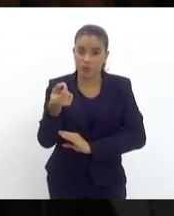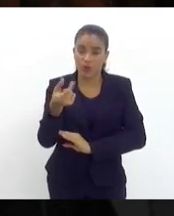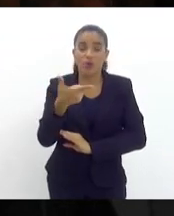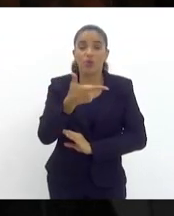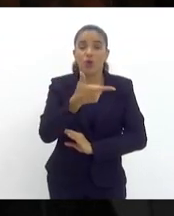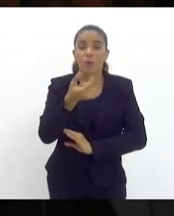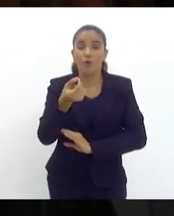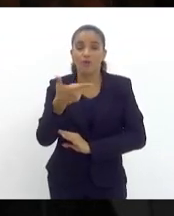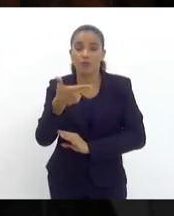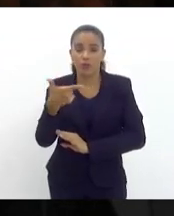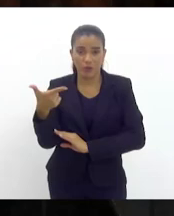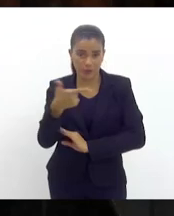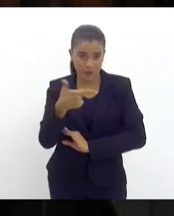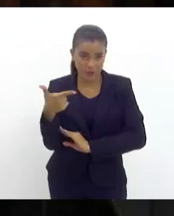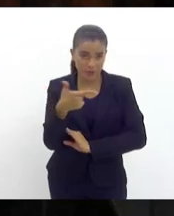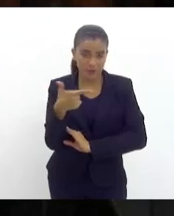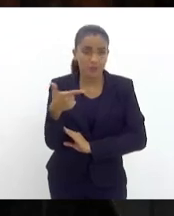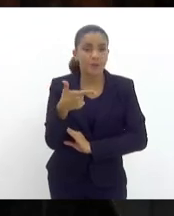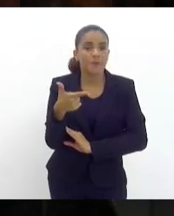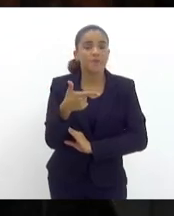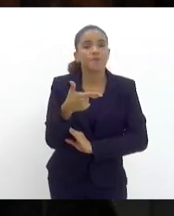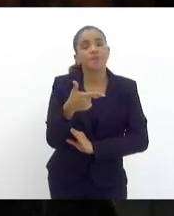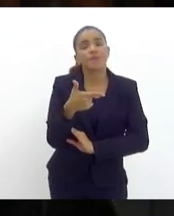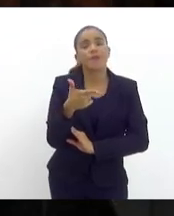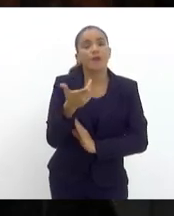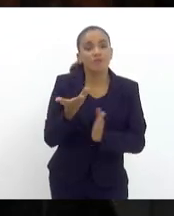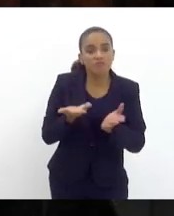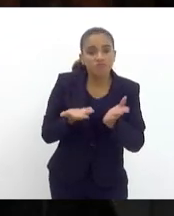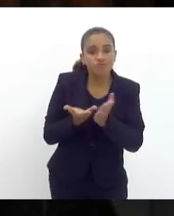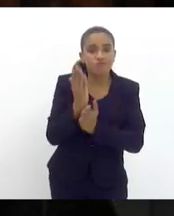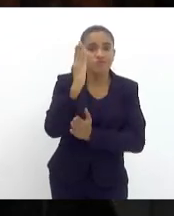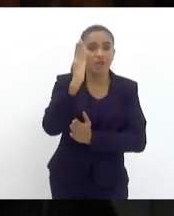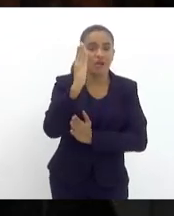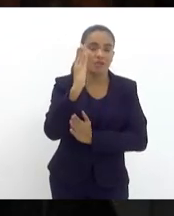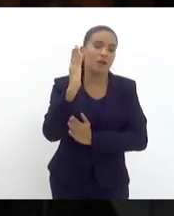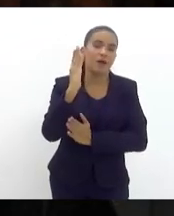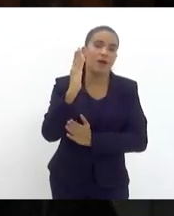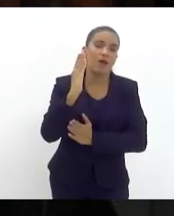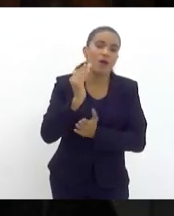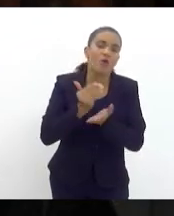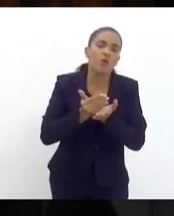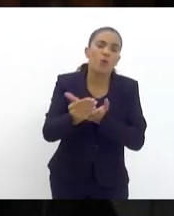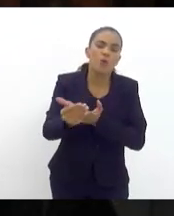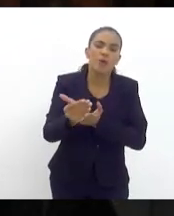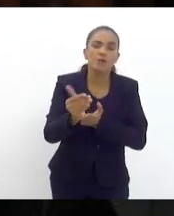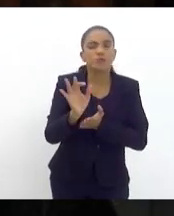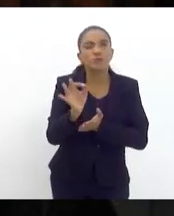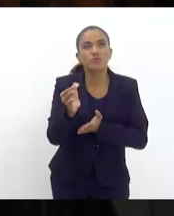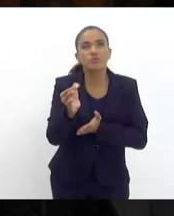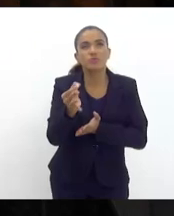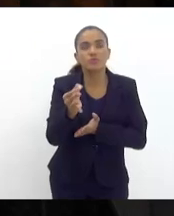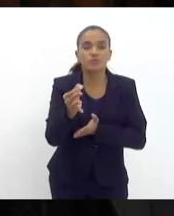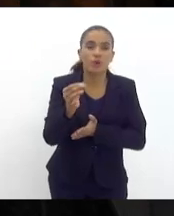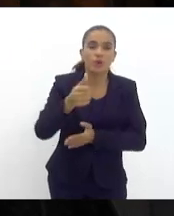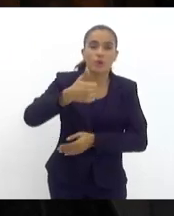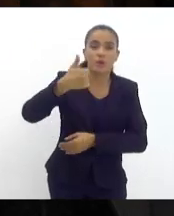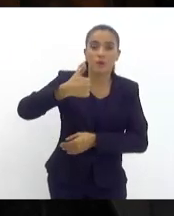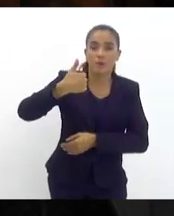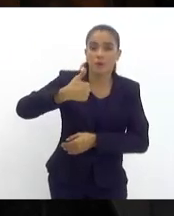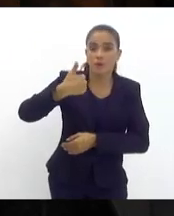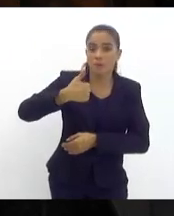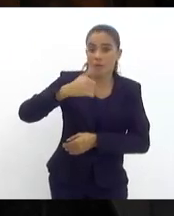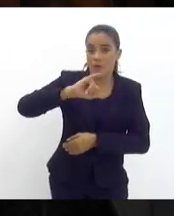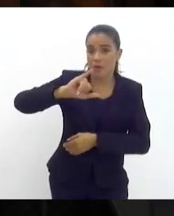2022 que passou a vigorar a partir de Primeiro